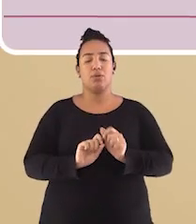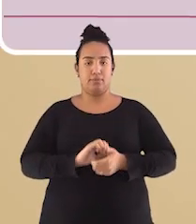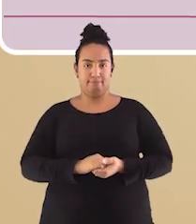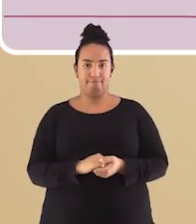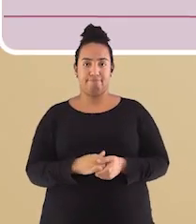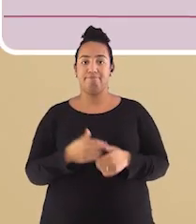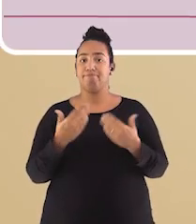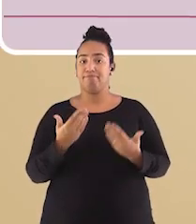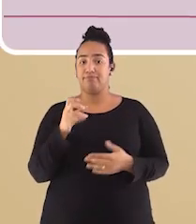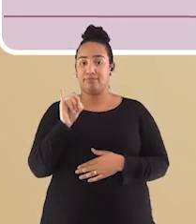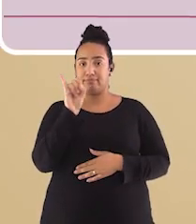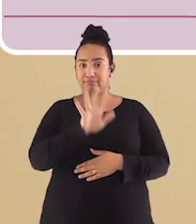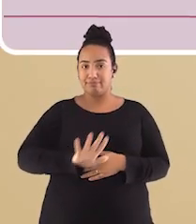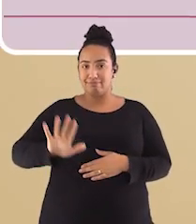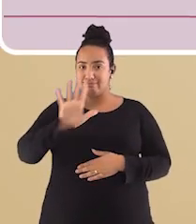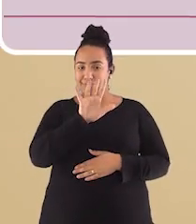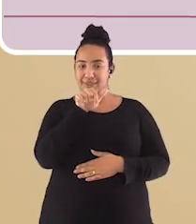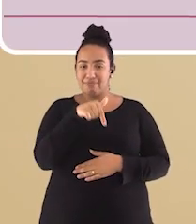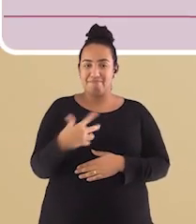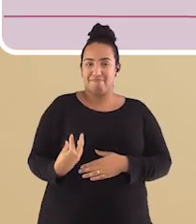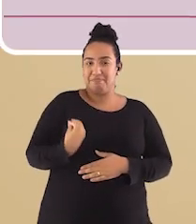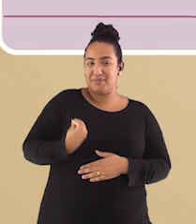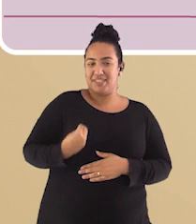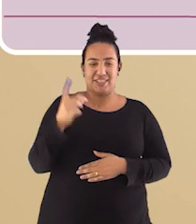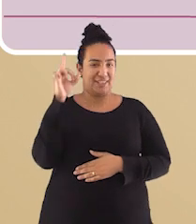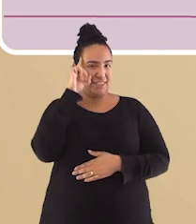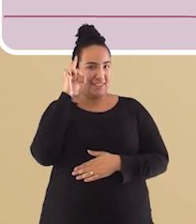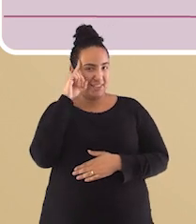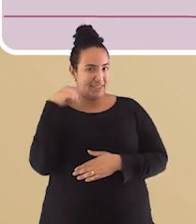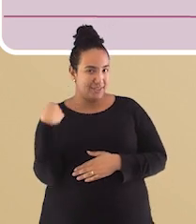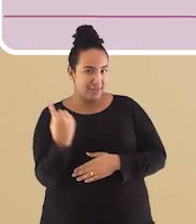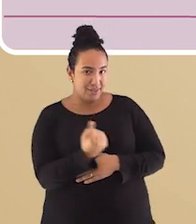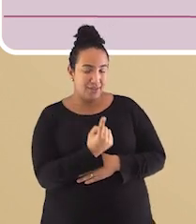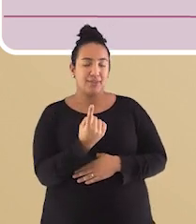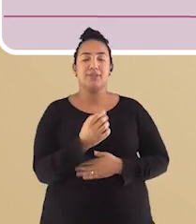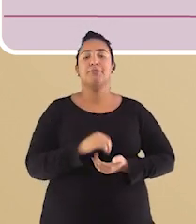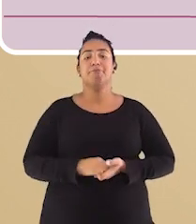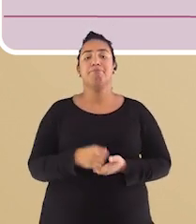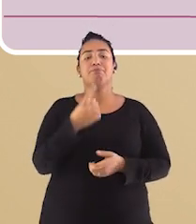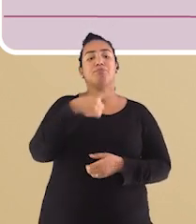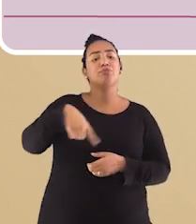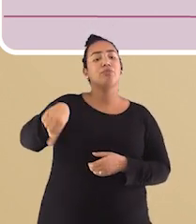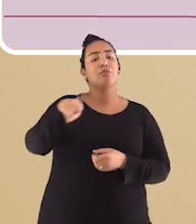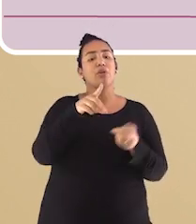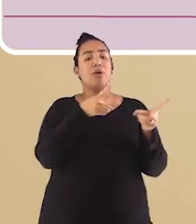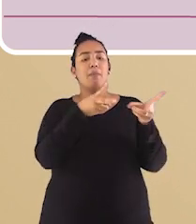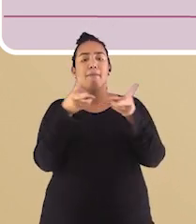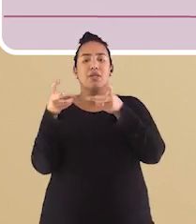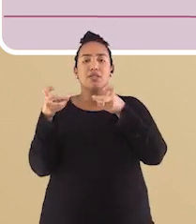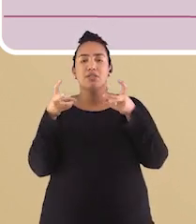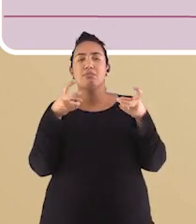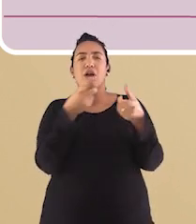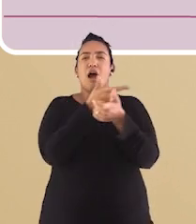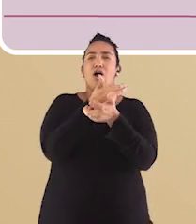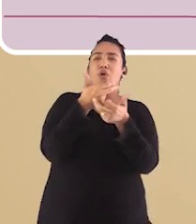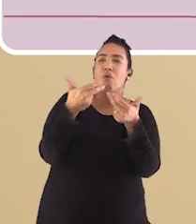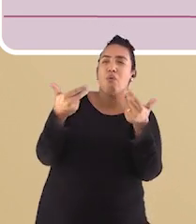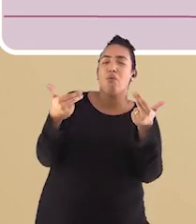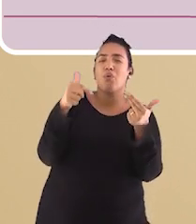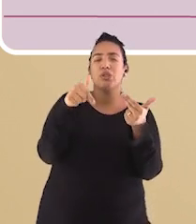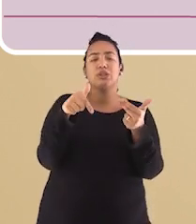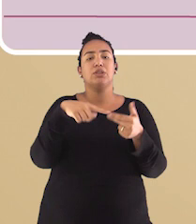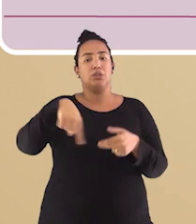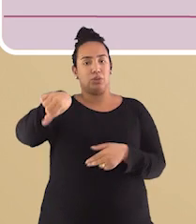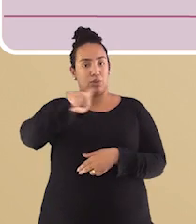estão muito presentes em nosso dia a dia ao observarmos o espaço a nossa volta conseguimos perceber